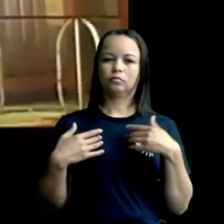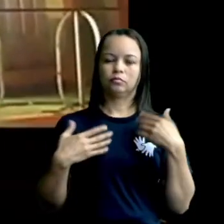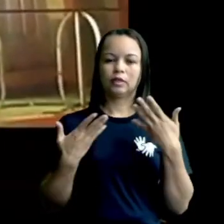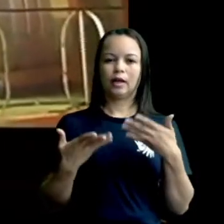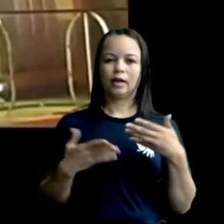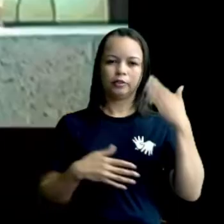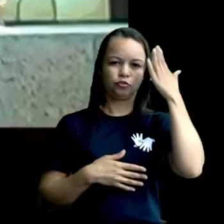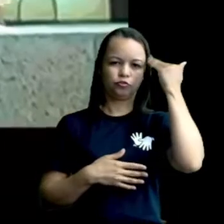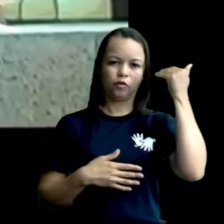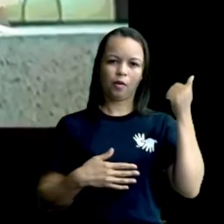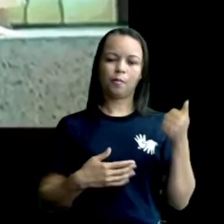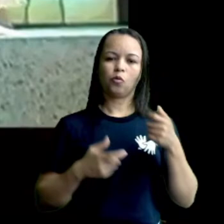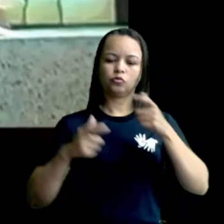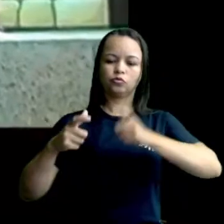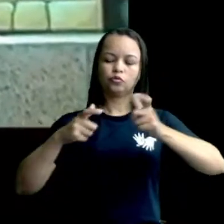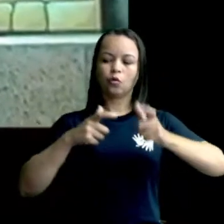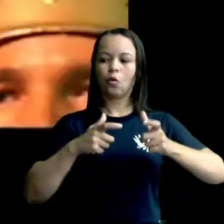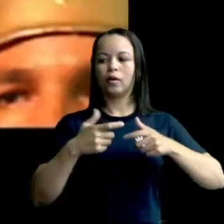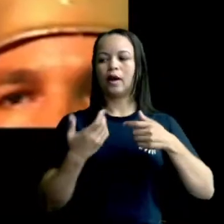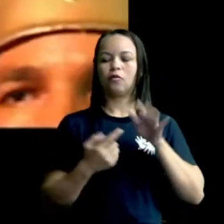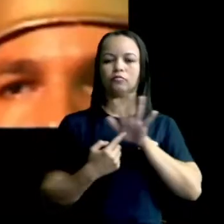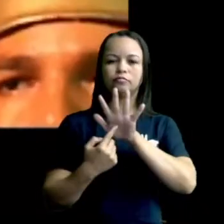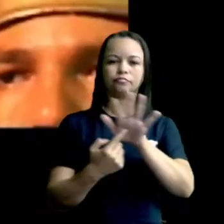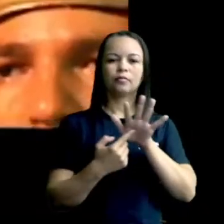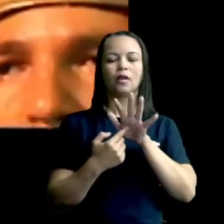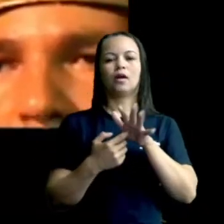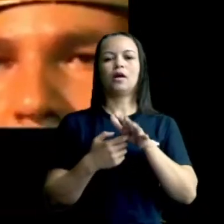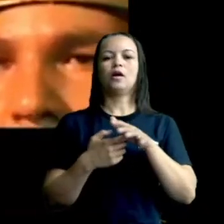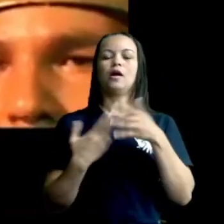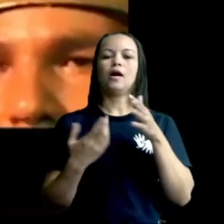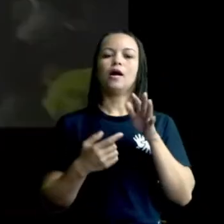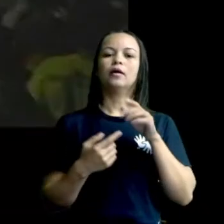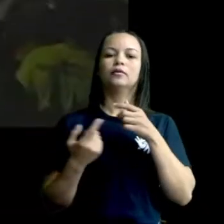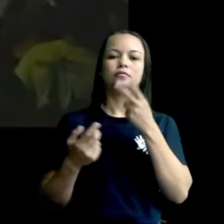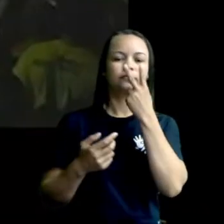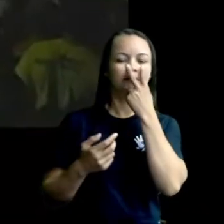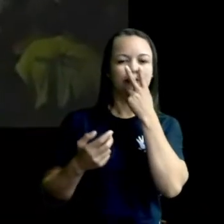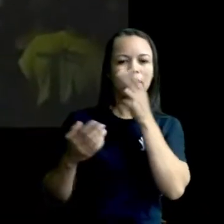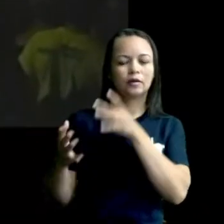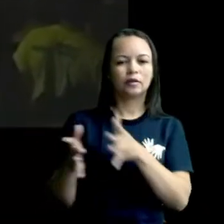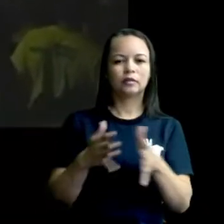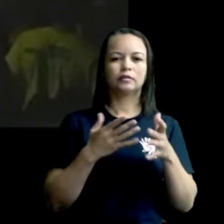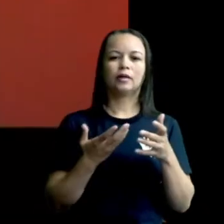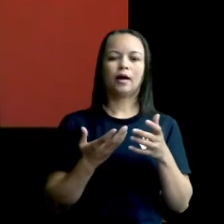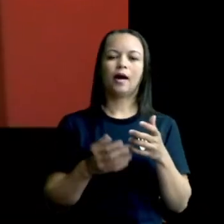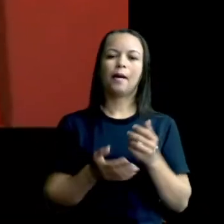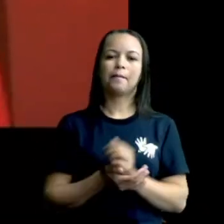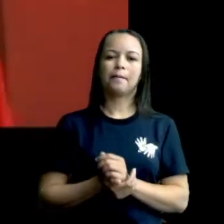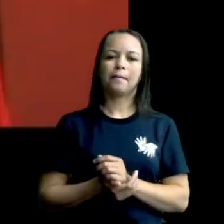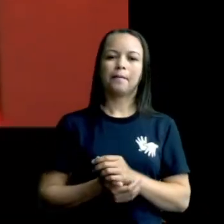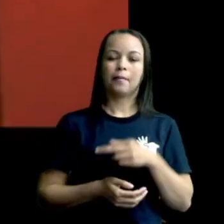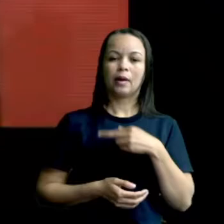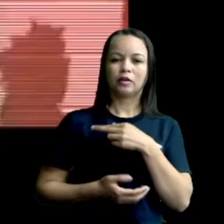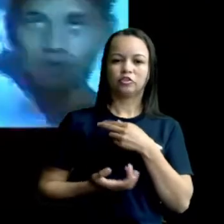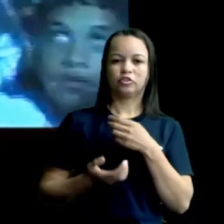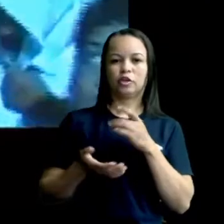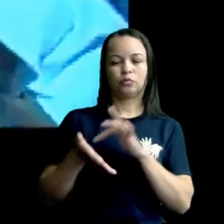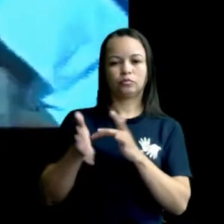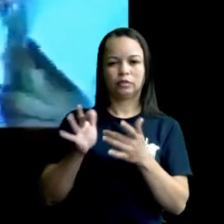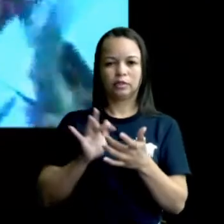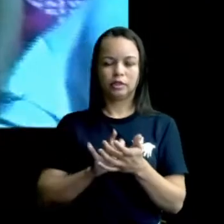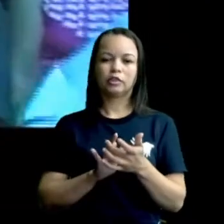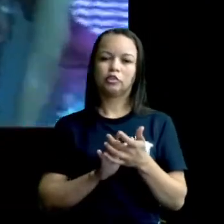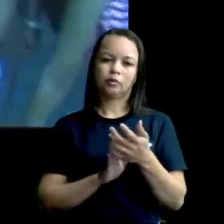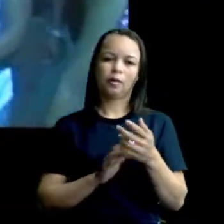artistas locais, Vitória apresenta um dos maiores espetáculos da Paixão de Cristo, a Paixão por Vitória, que